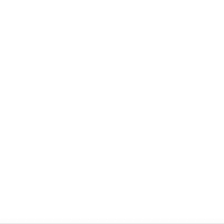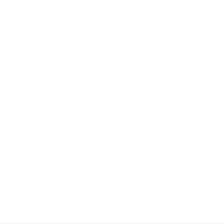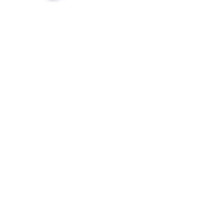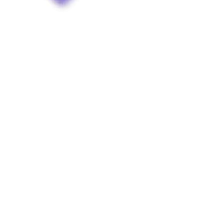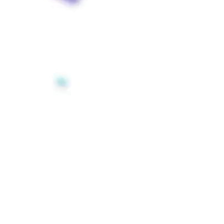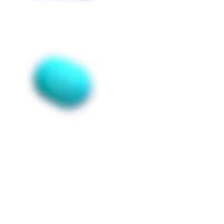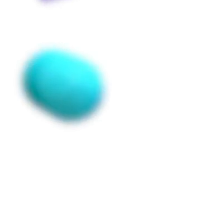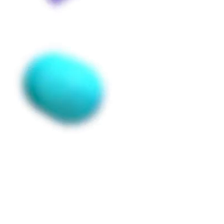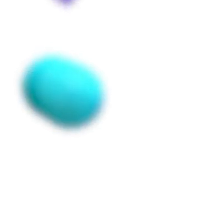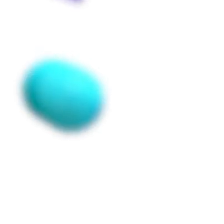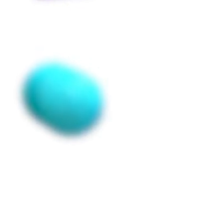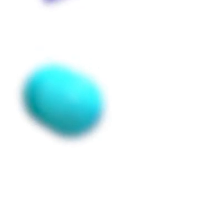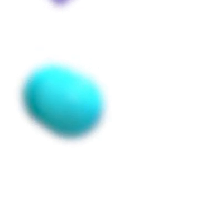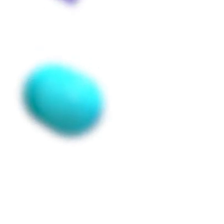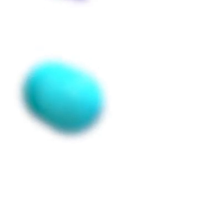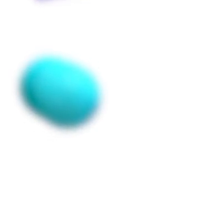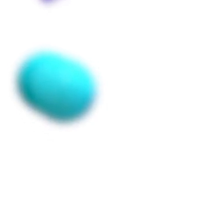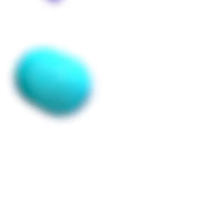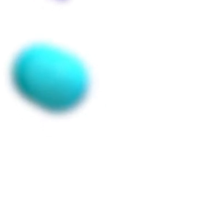Música